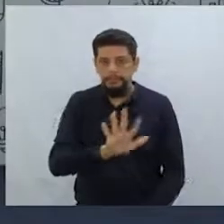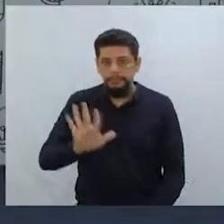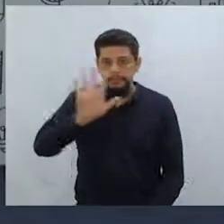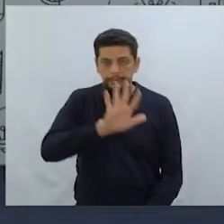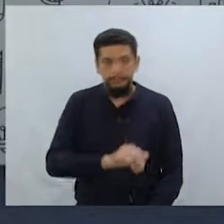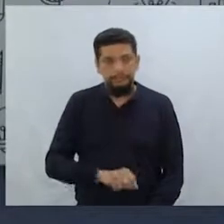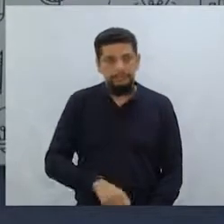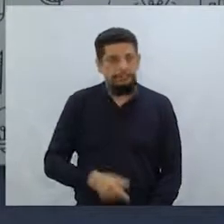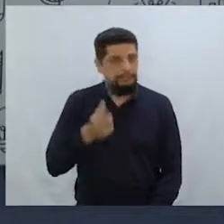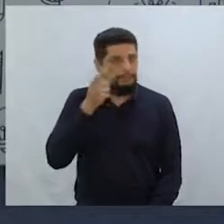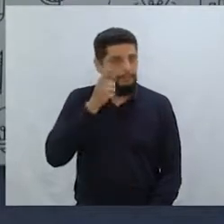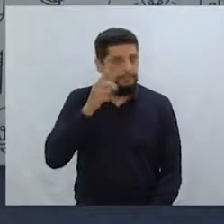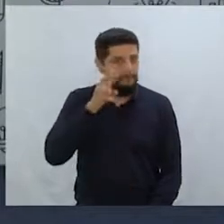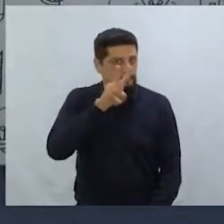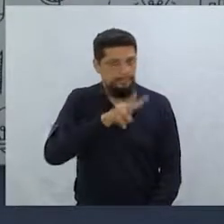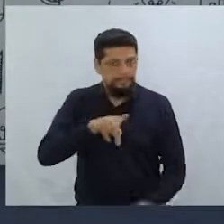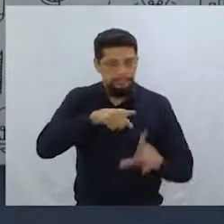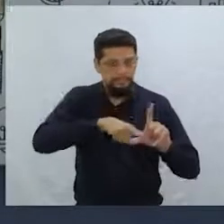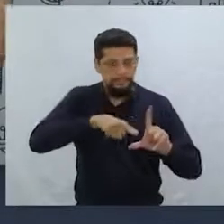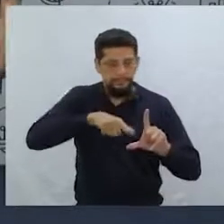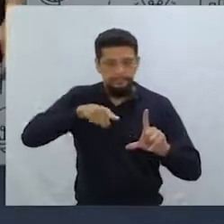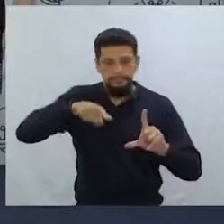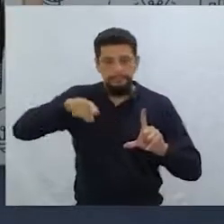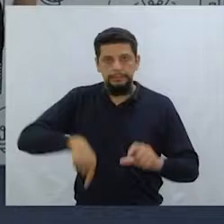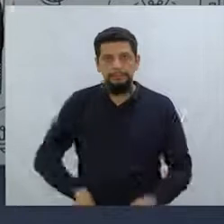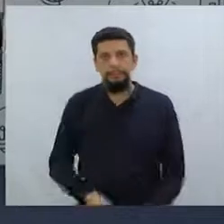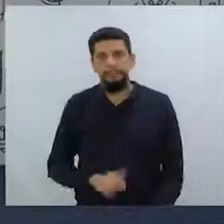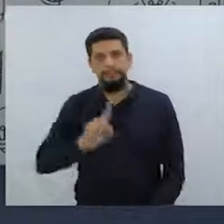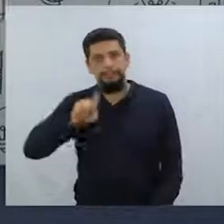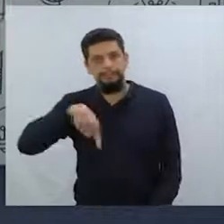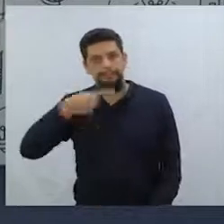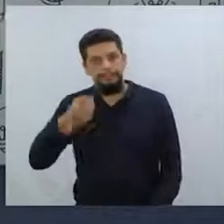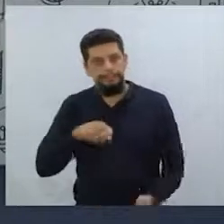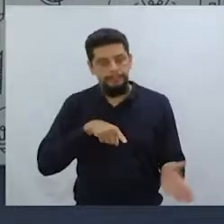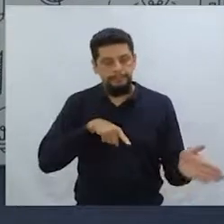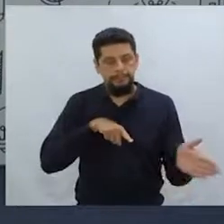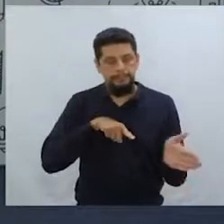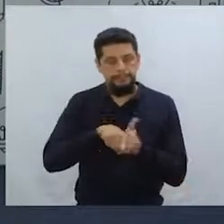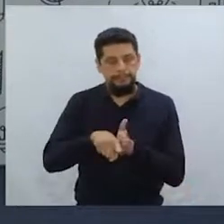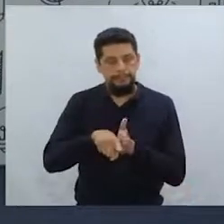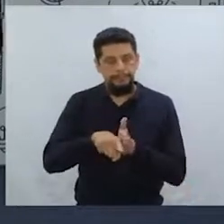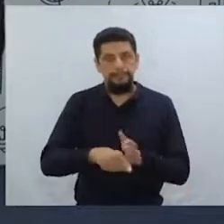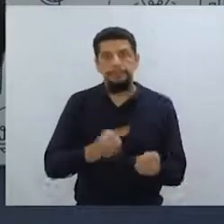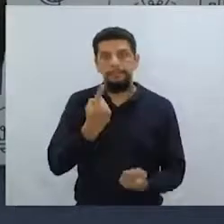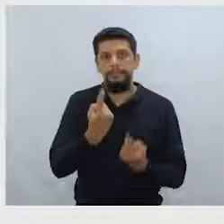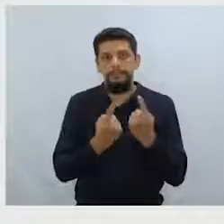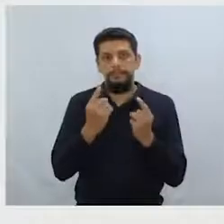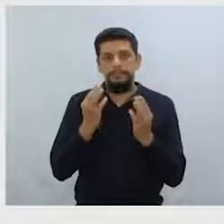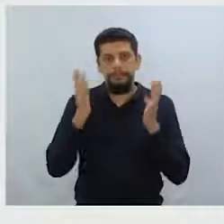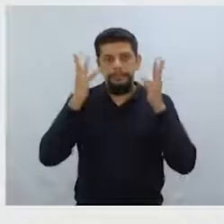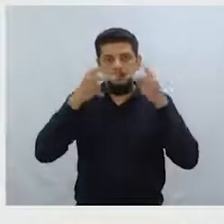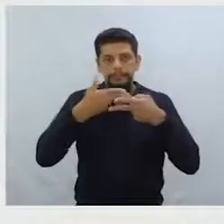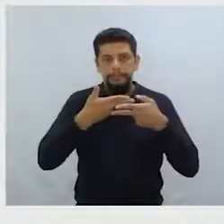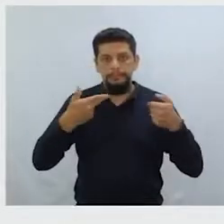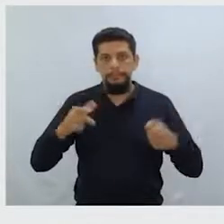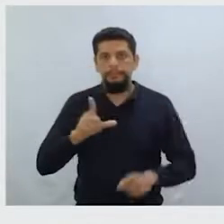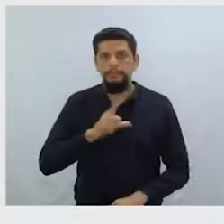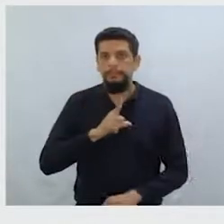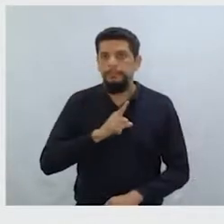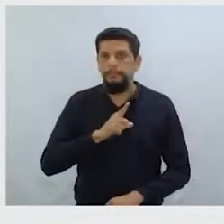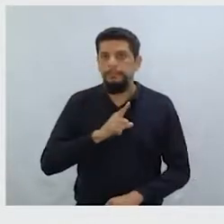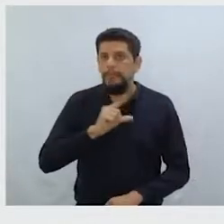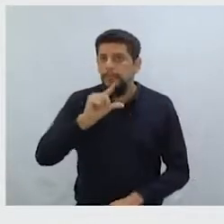aqui no nosso gráfico. E agora a próxima pergunta. Vejam aí. Qual